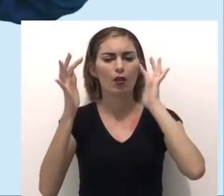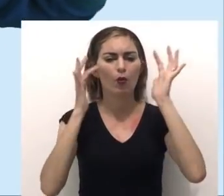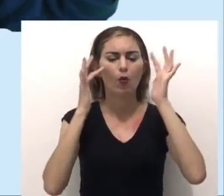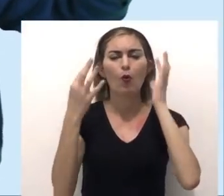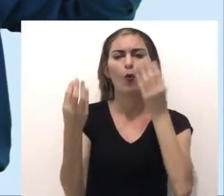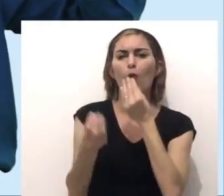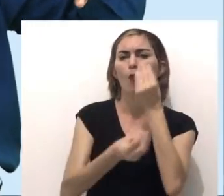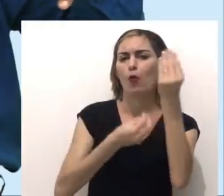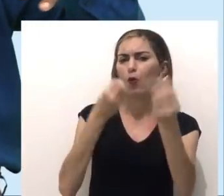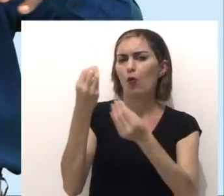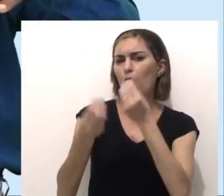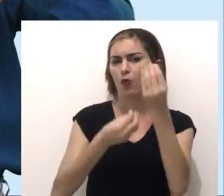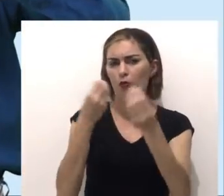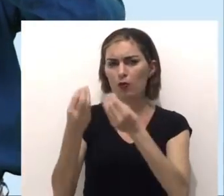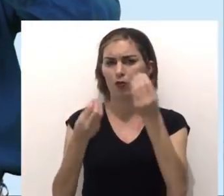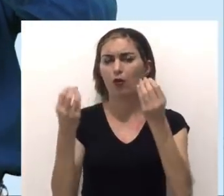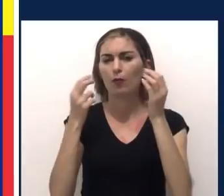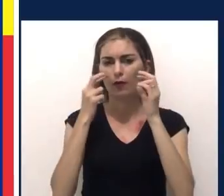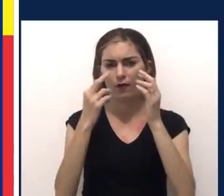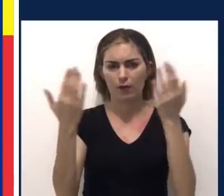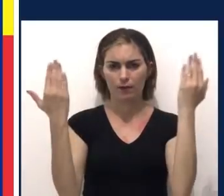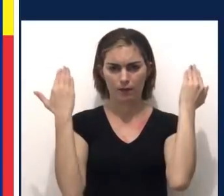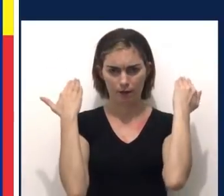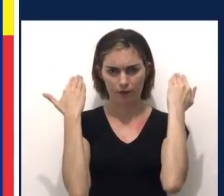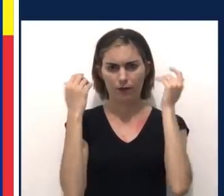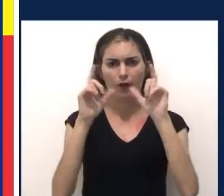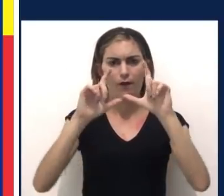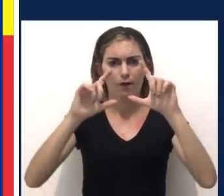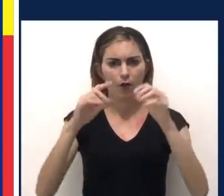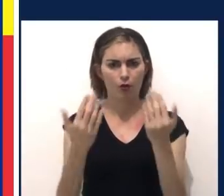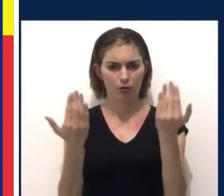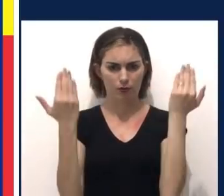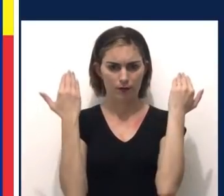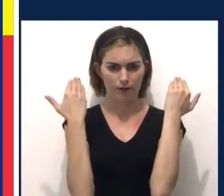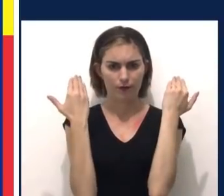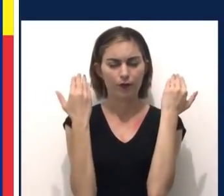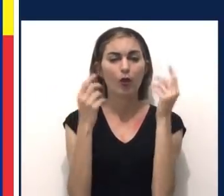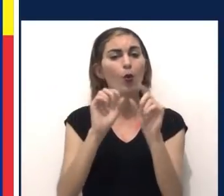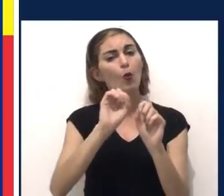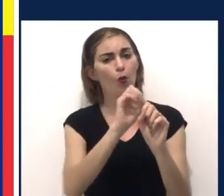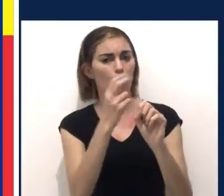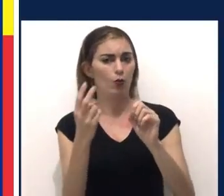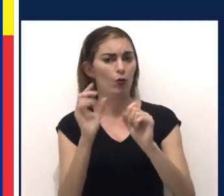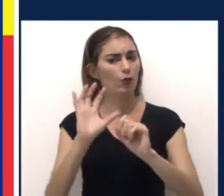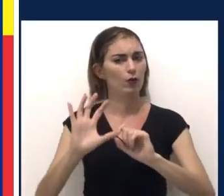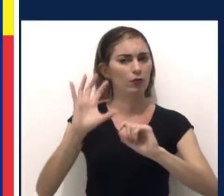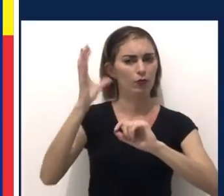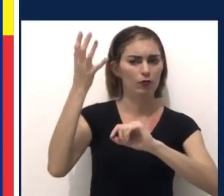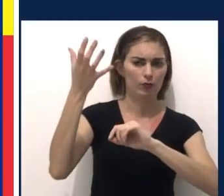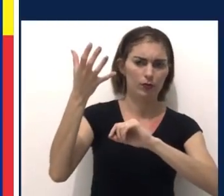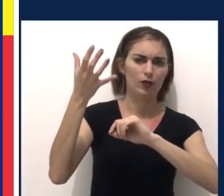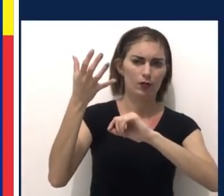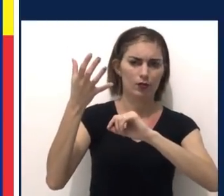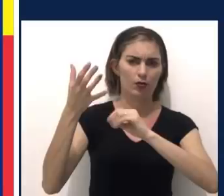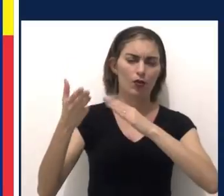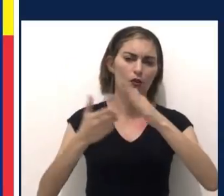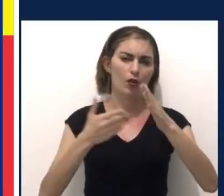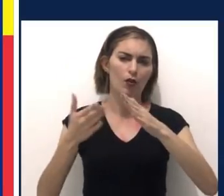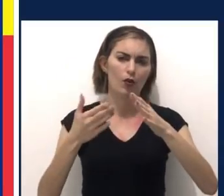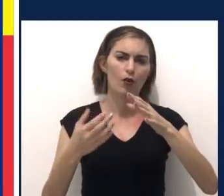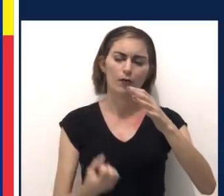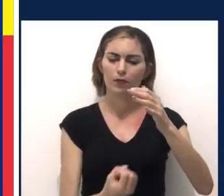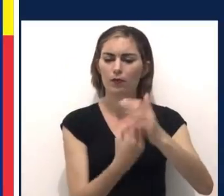ficassem imaginando, conforme a imagem que está na tela, o que